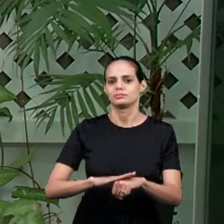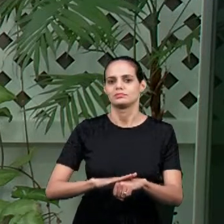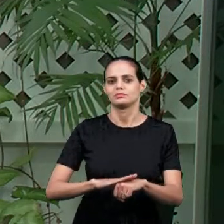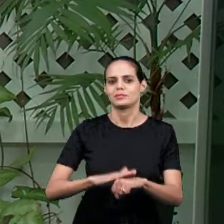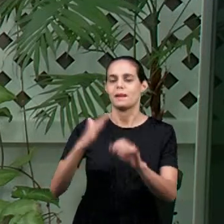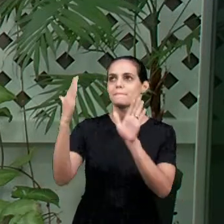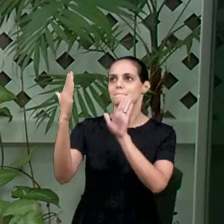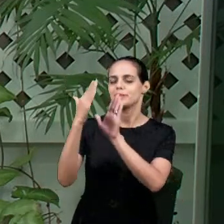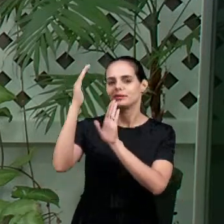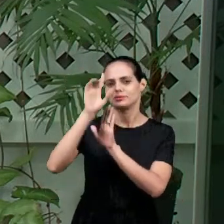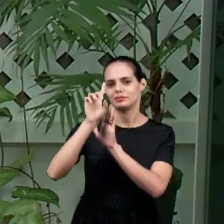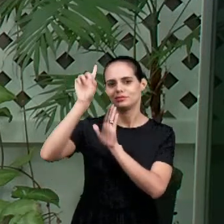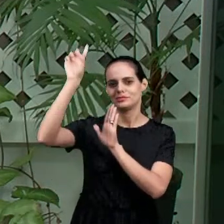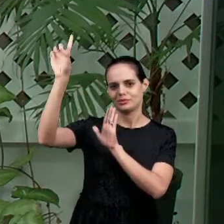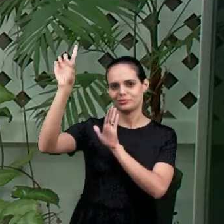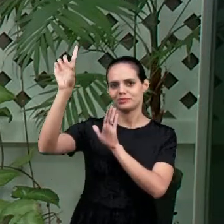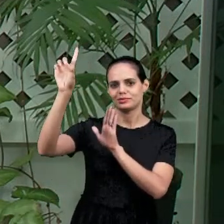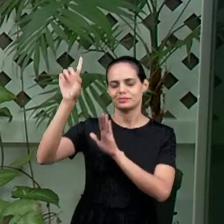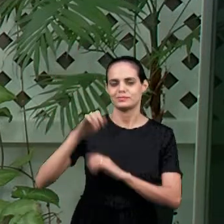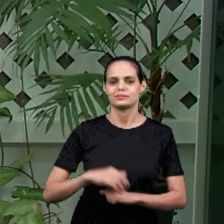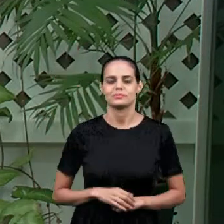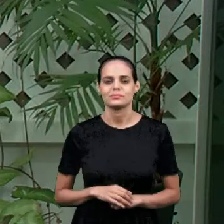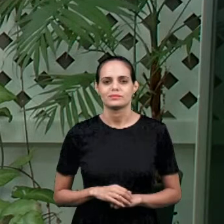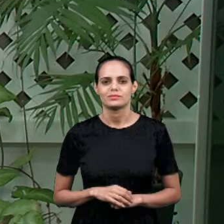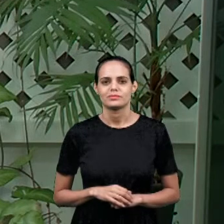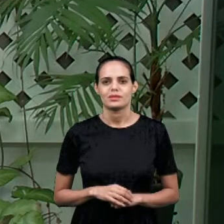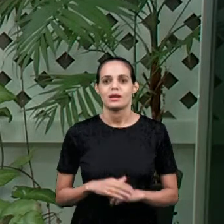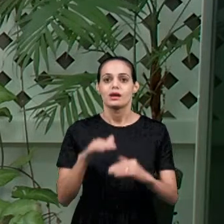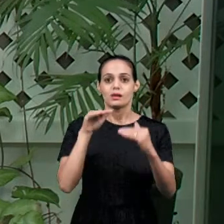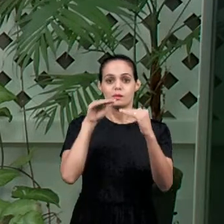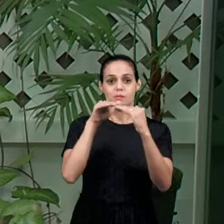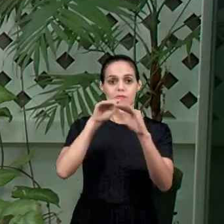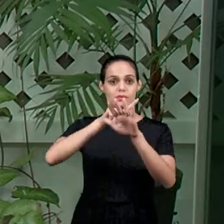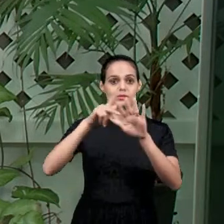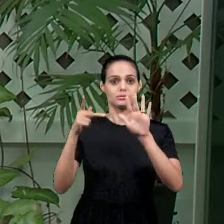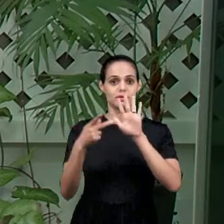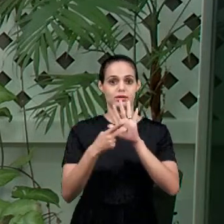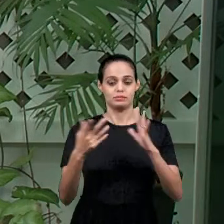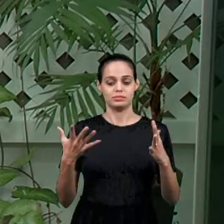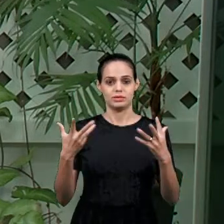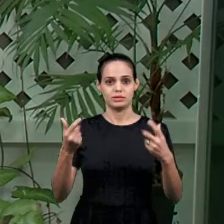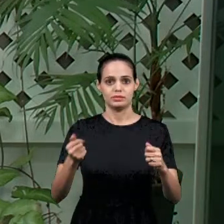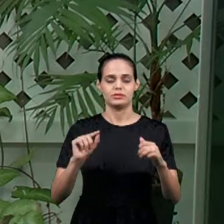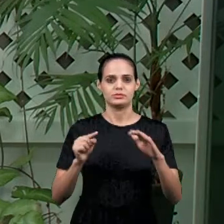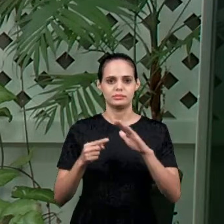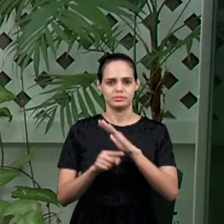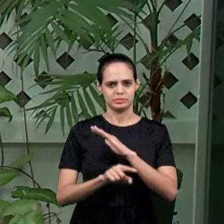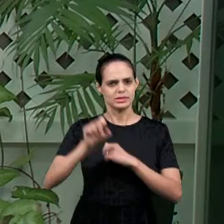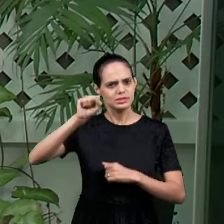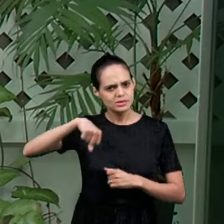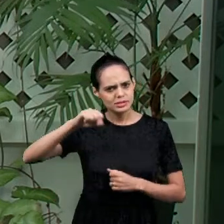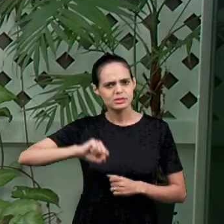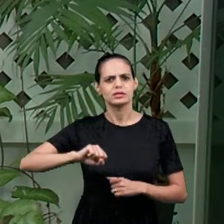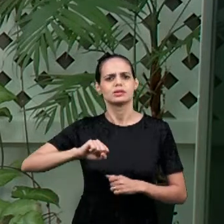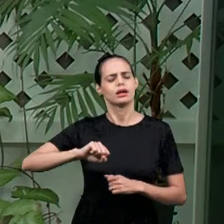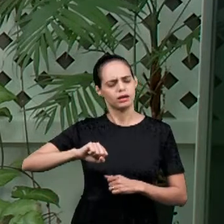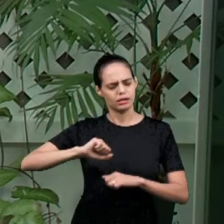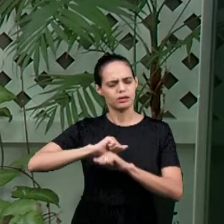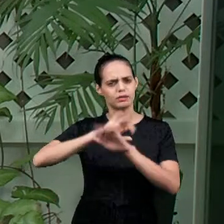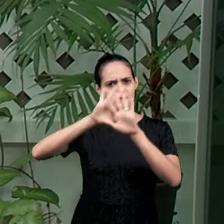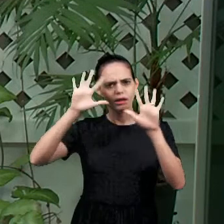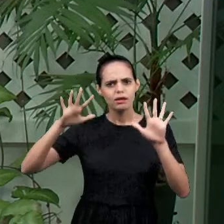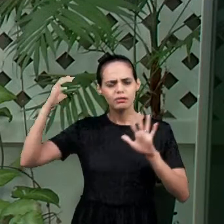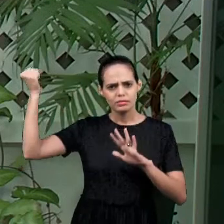o irmão concorda que essa parábola é muito rica? Então, sim, claro. E em revelações,